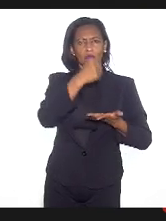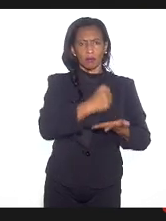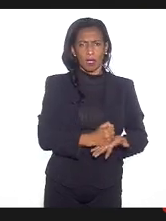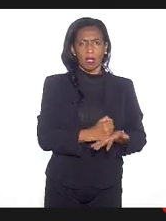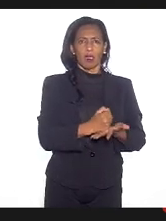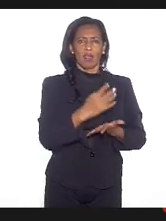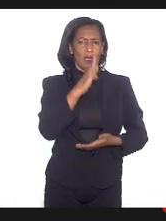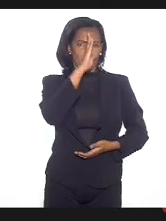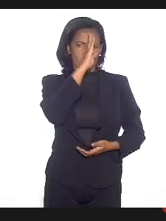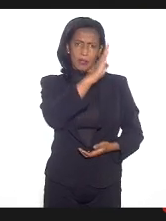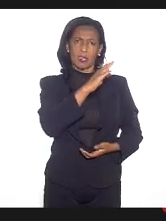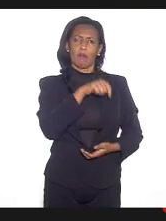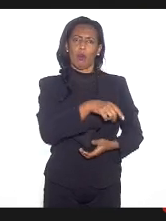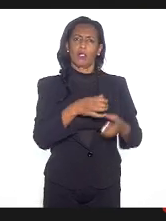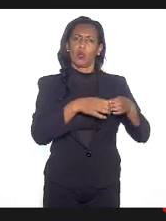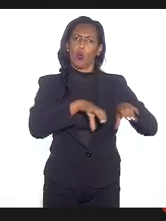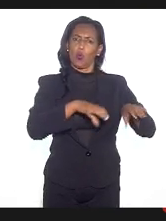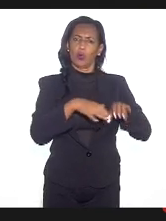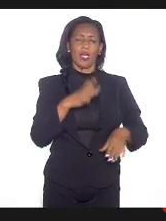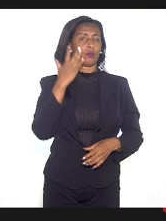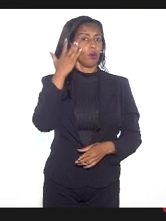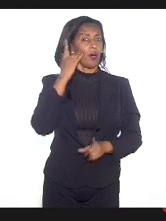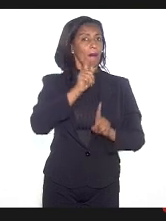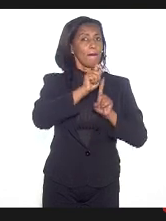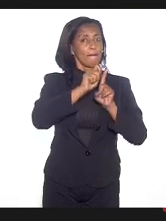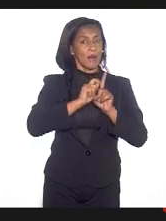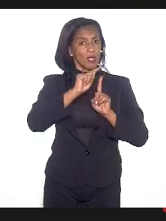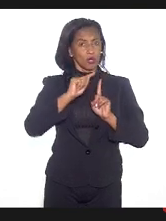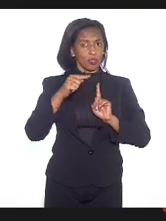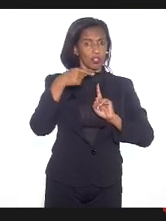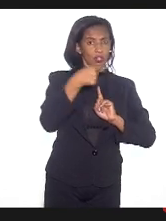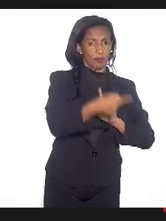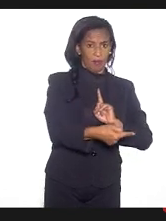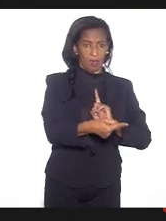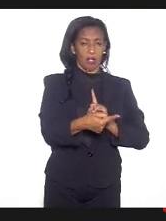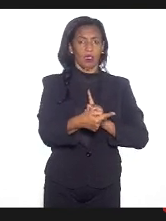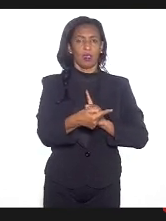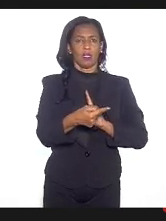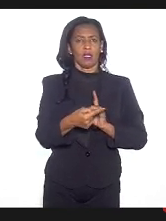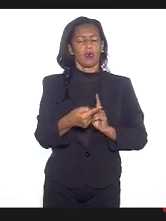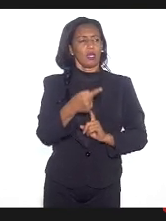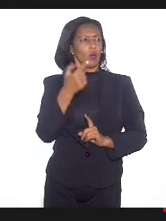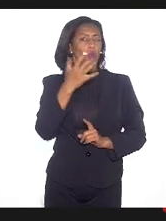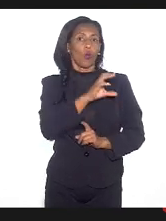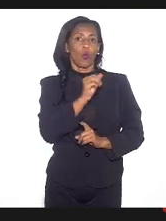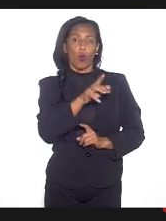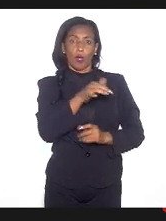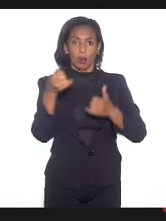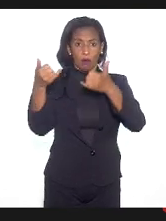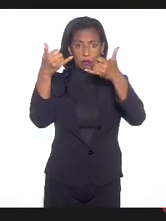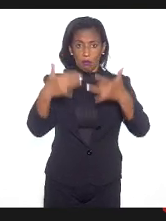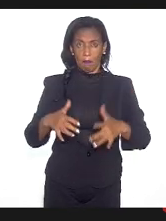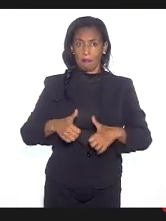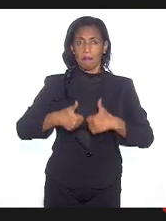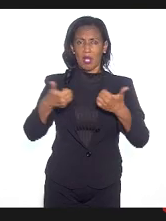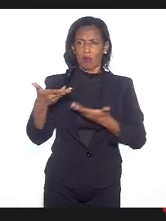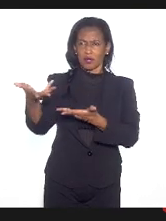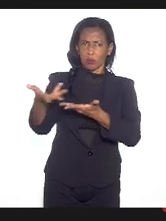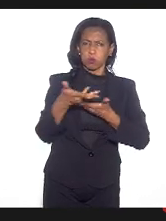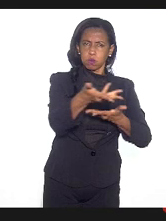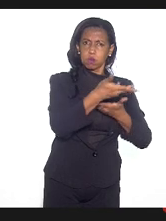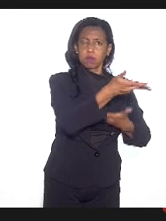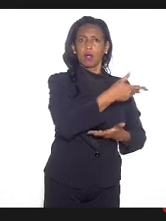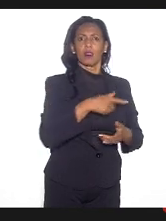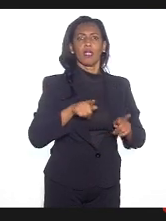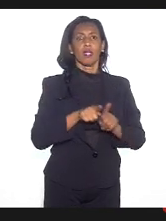esses concursados. Acho que a partir do mês que vem, acho que o coronel Polito pode explicar até melhor, serão chamados todos esses concursados. Então, é a